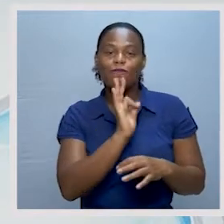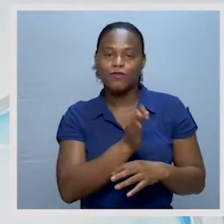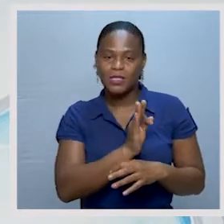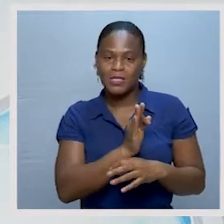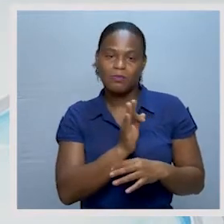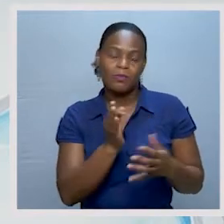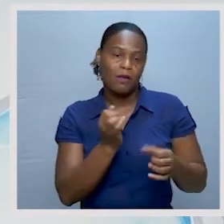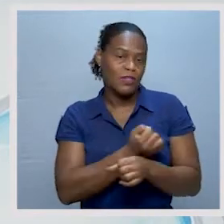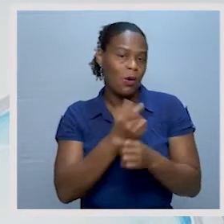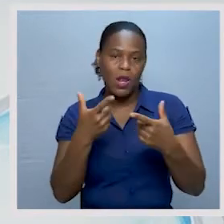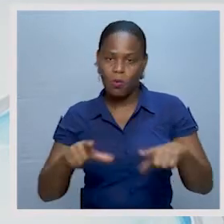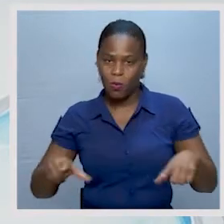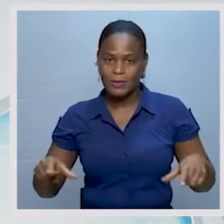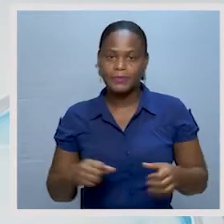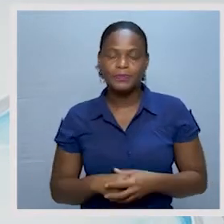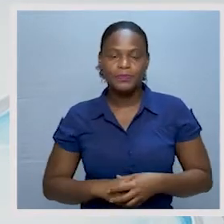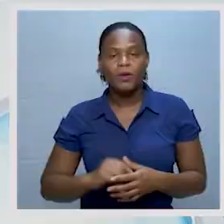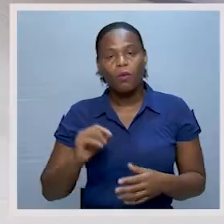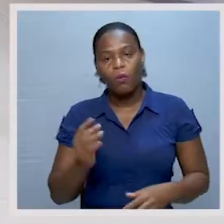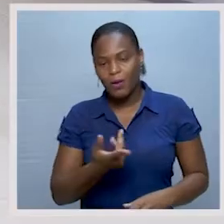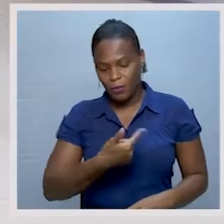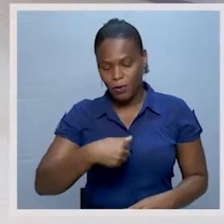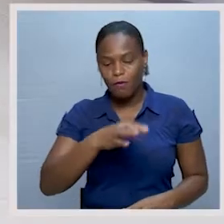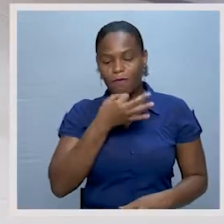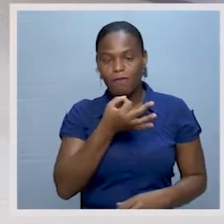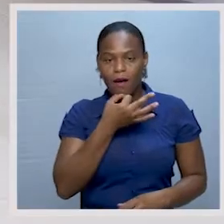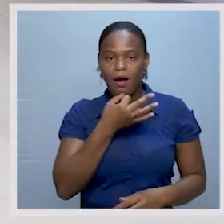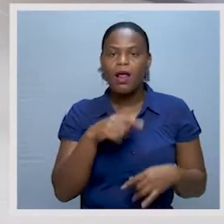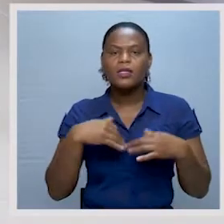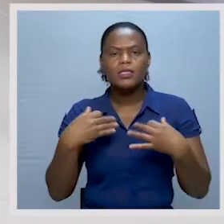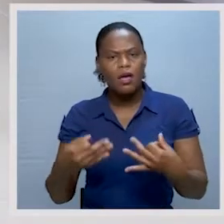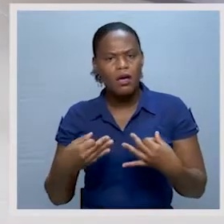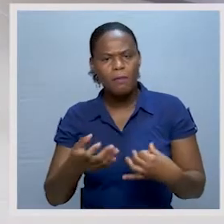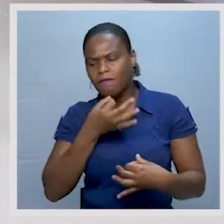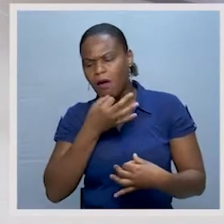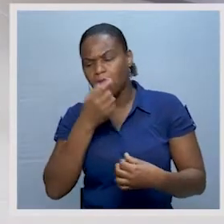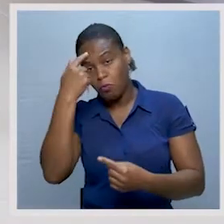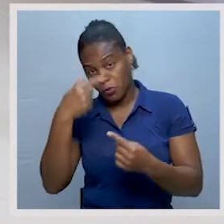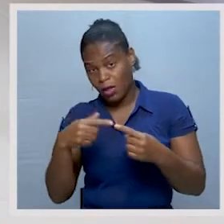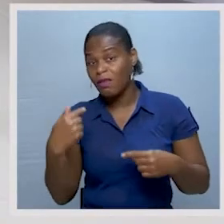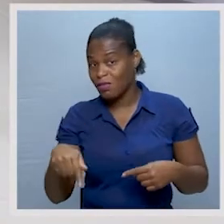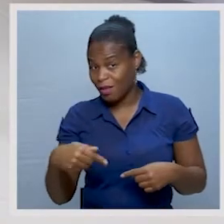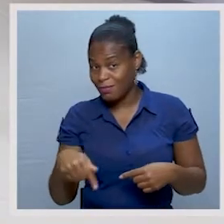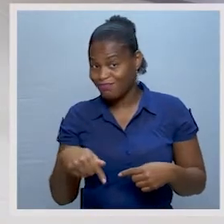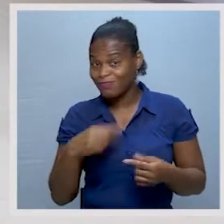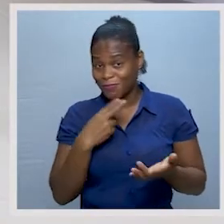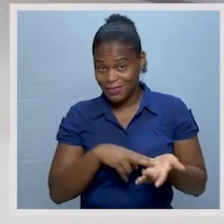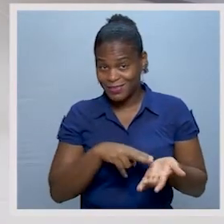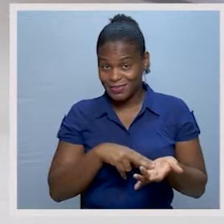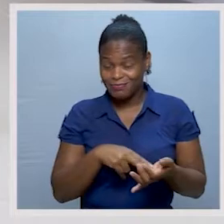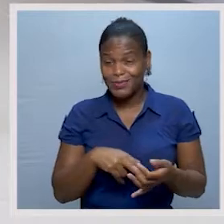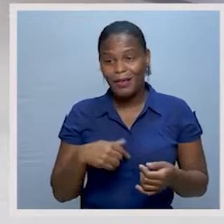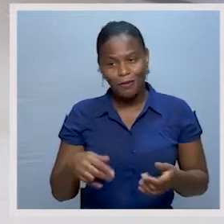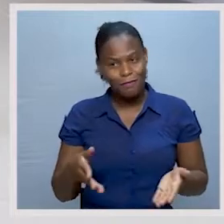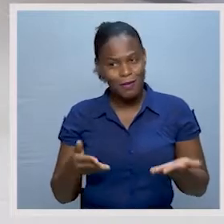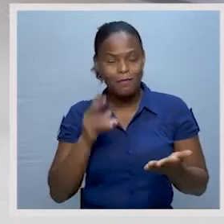as funções de linguagem. Quando nós falamos, nós temos sempre um objetivo, certo?